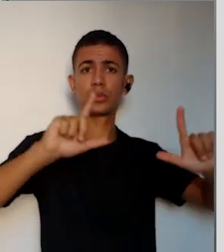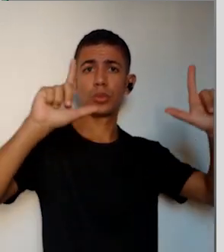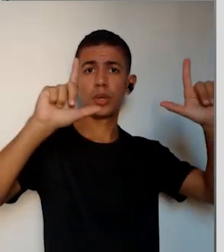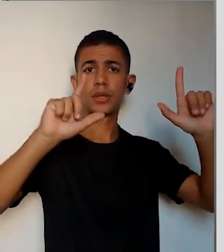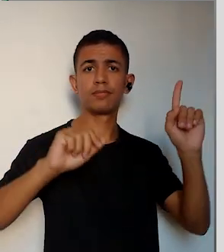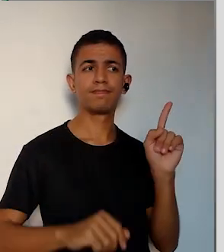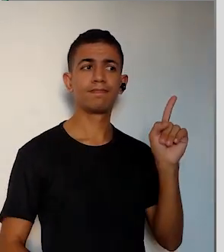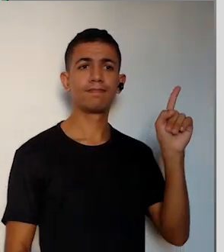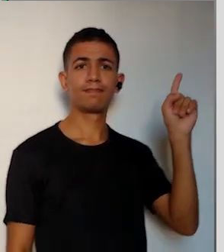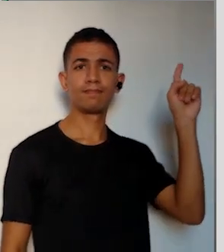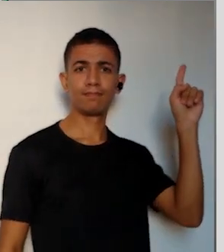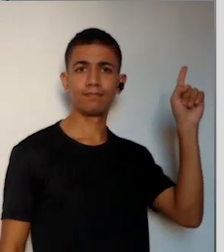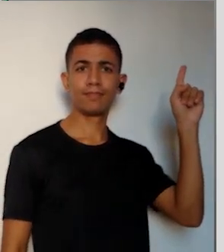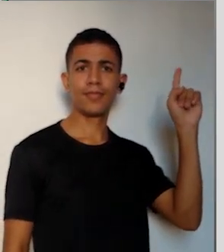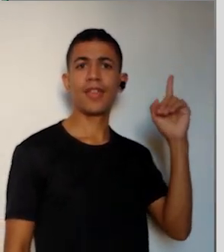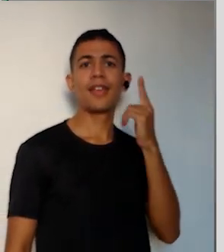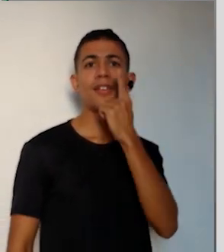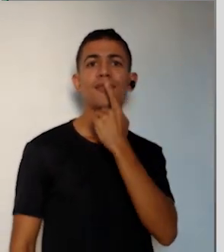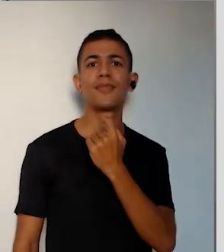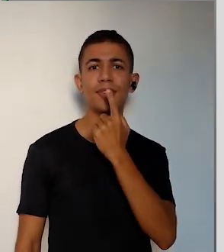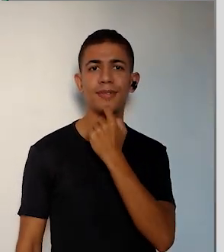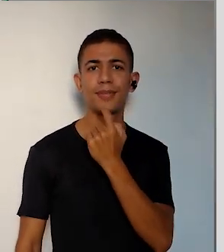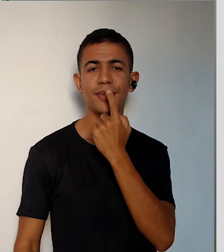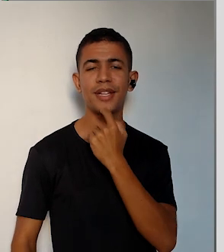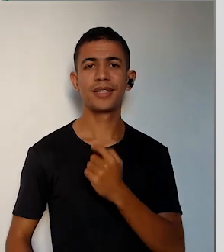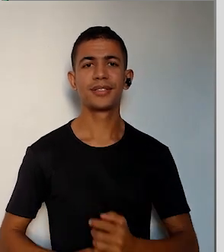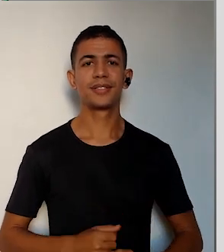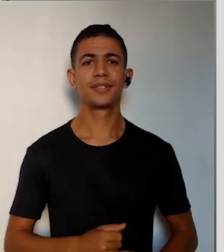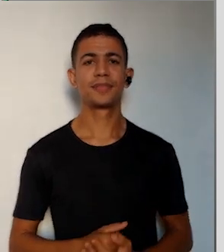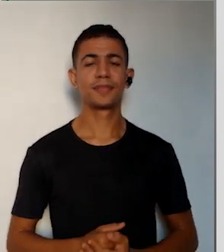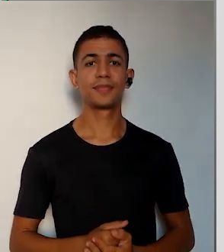destaque apontado pelas setas vermelhas.